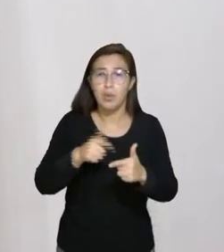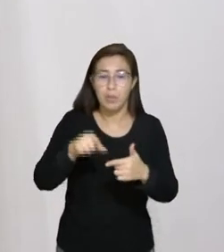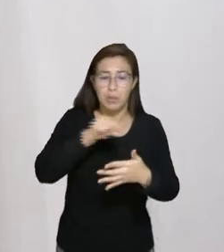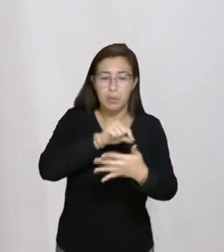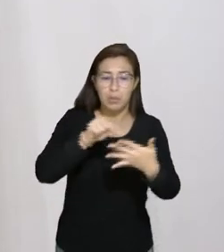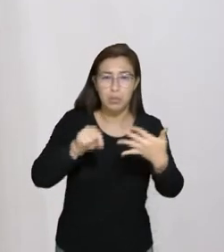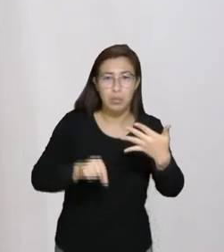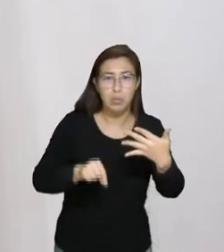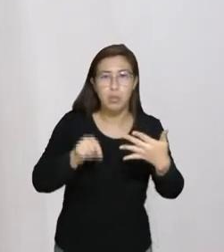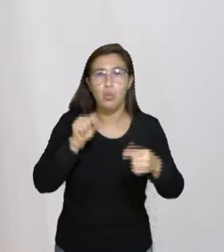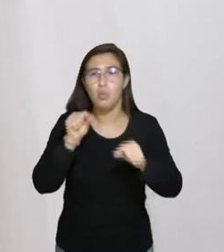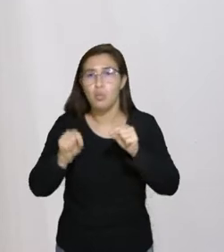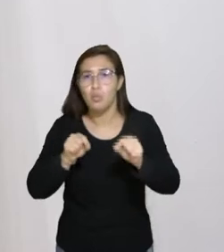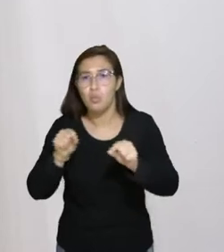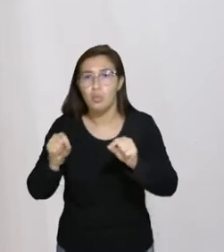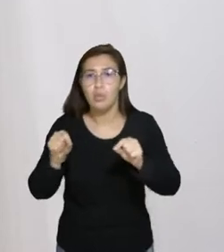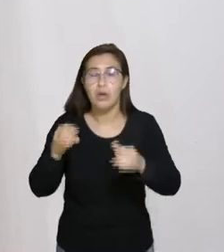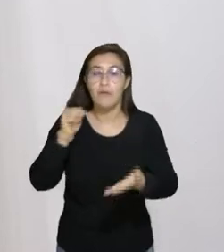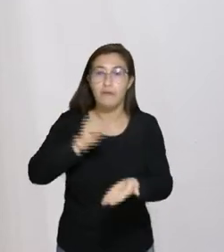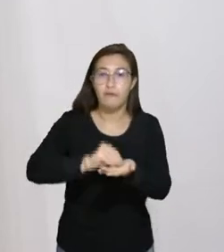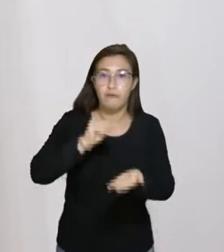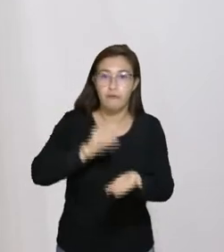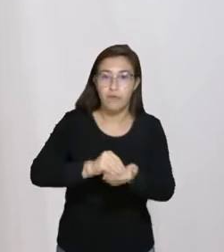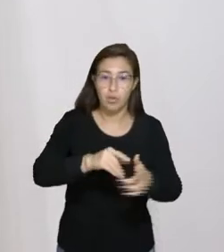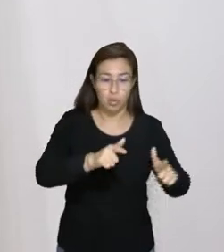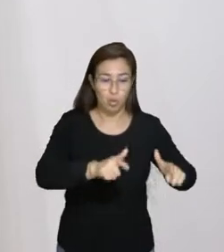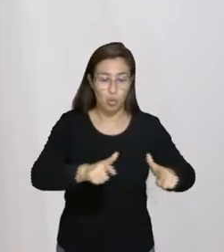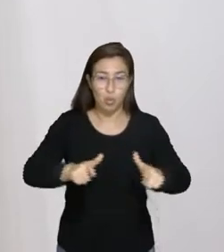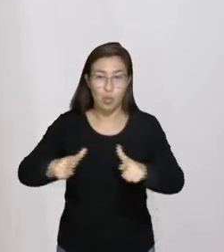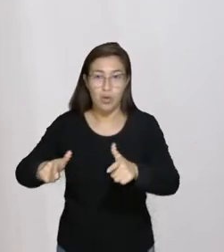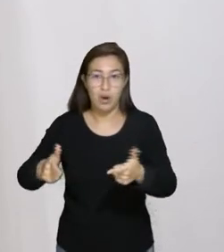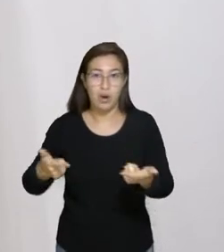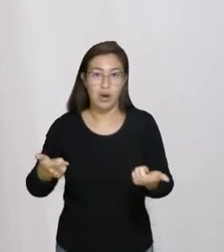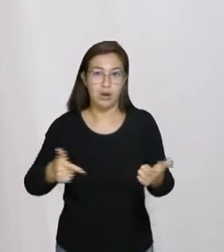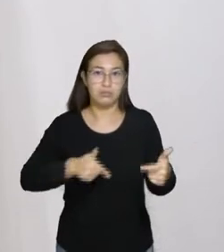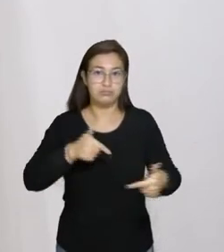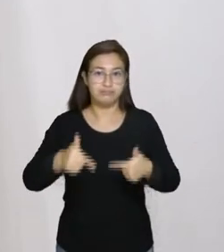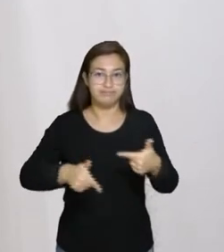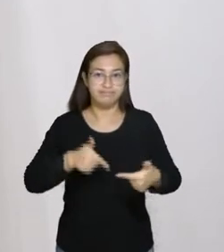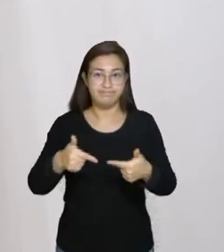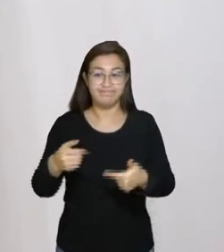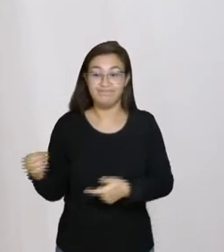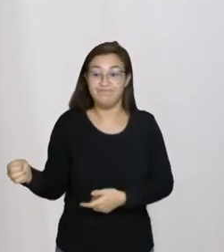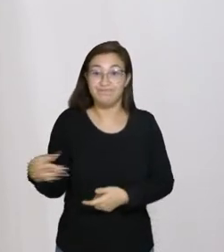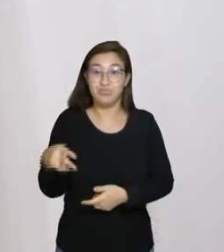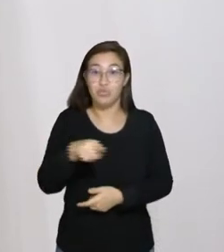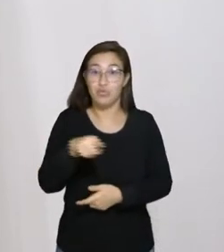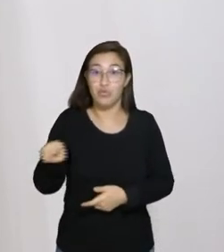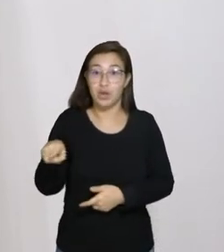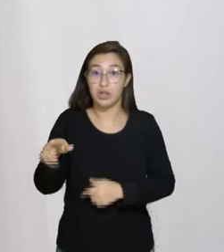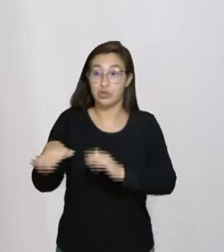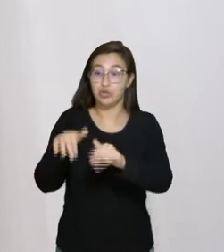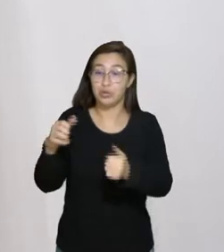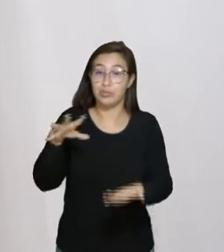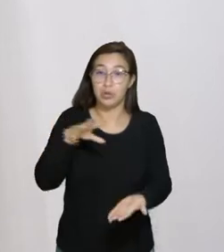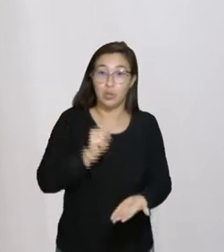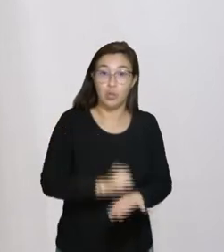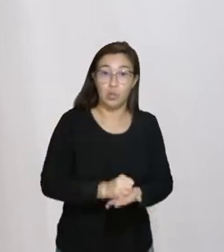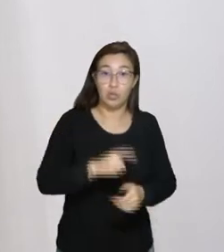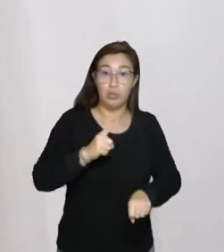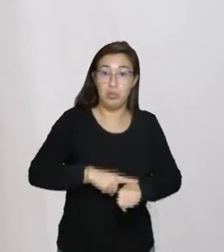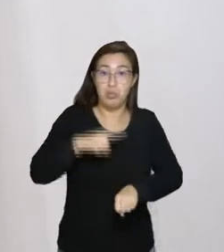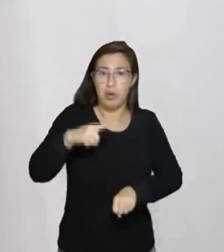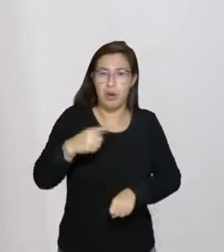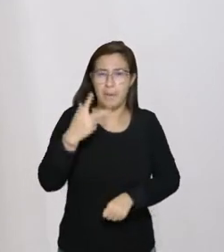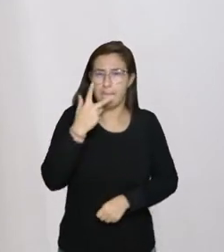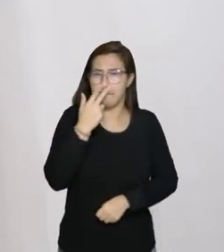aí, a falta de espaço desses novos contratados que estão sendo contratados, parece